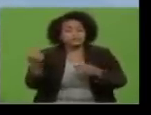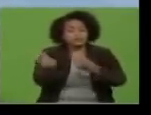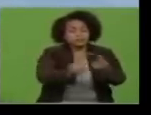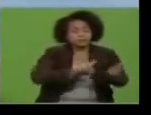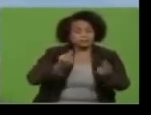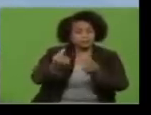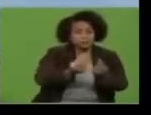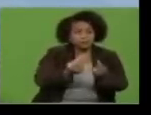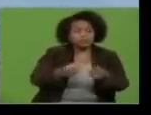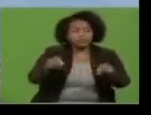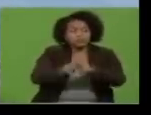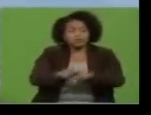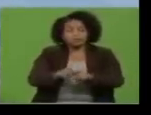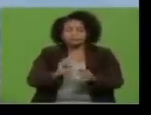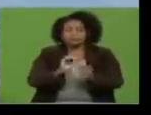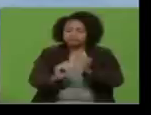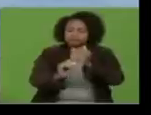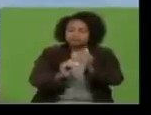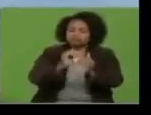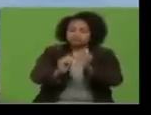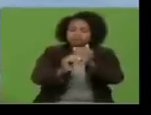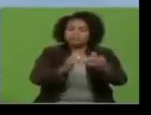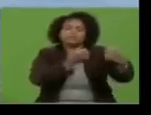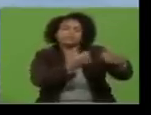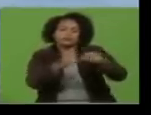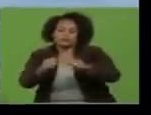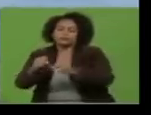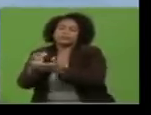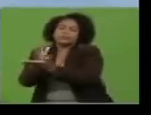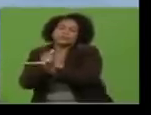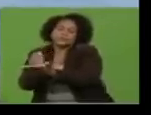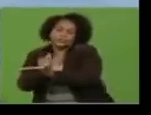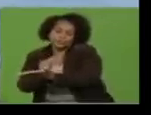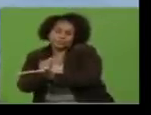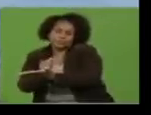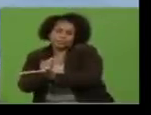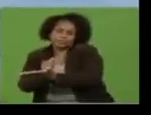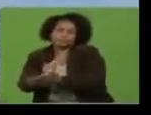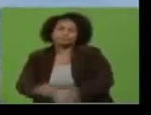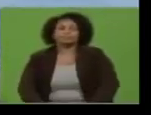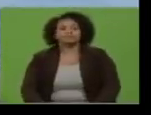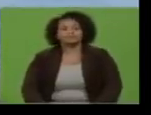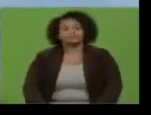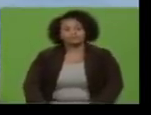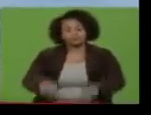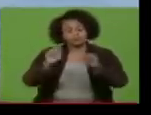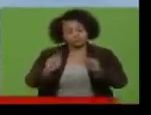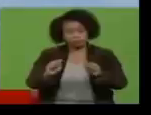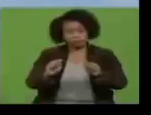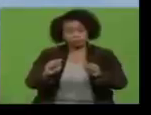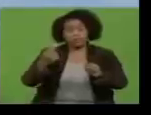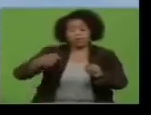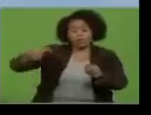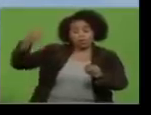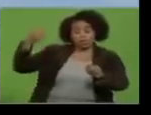o relançamento gradual da atividade econômica. É assim que ontem,